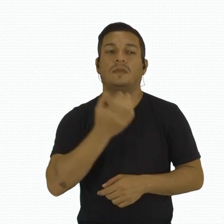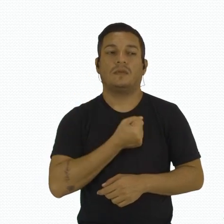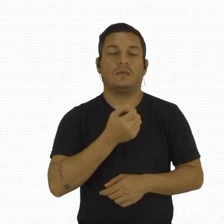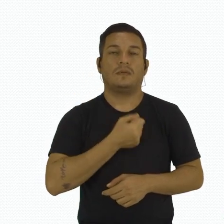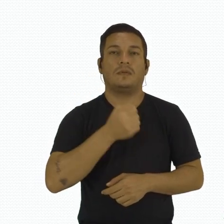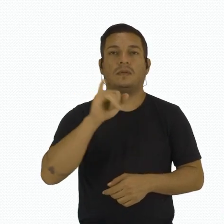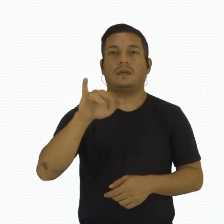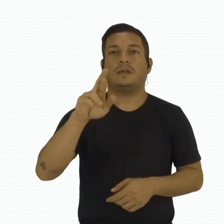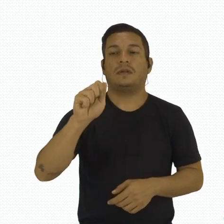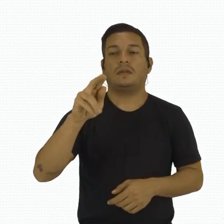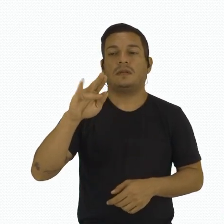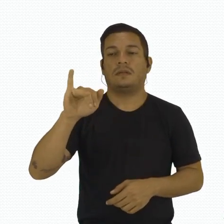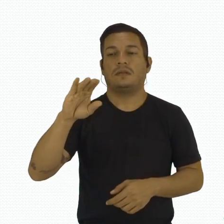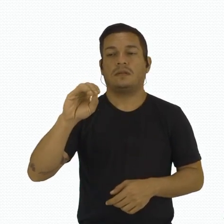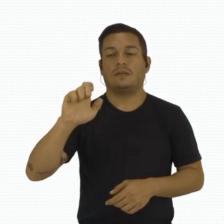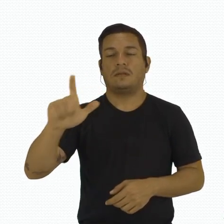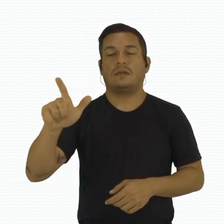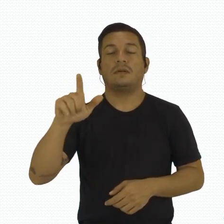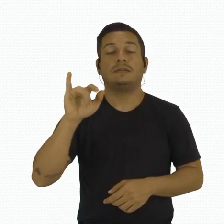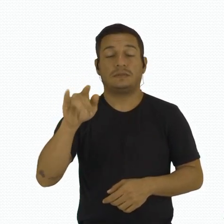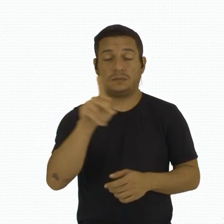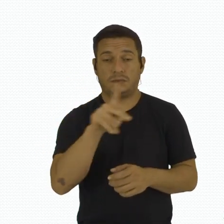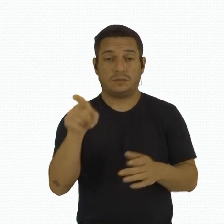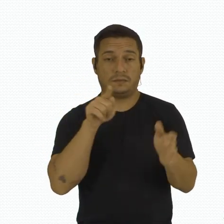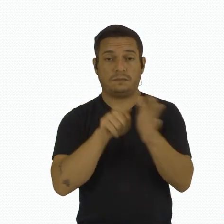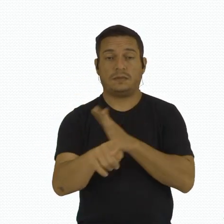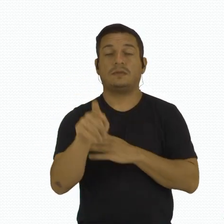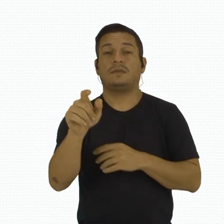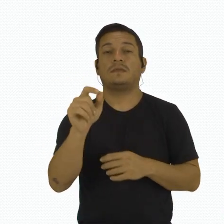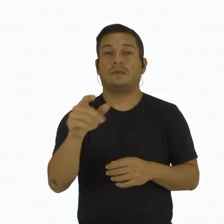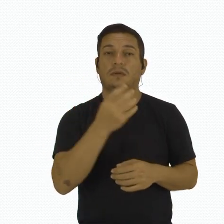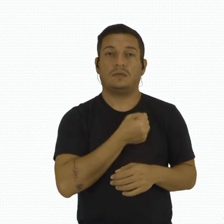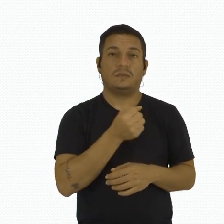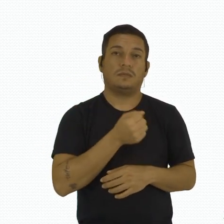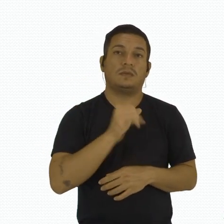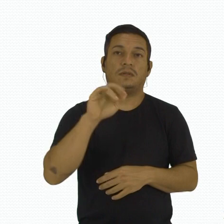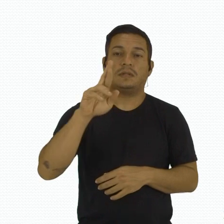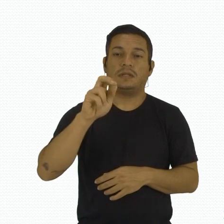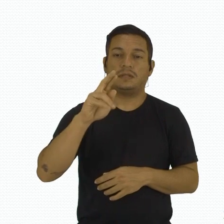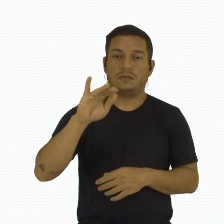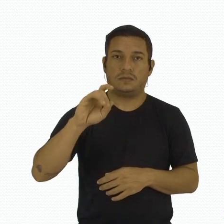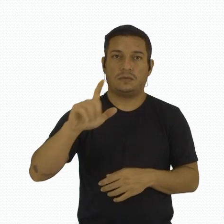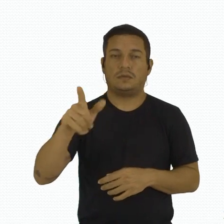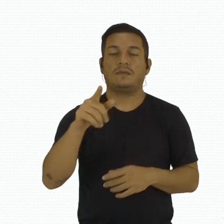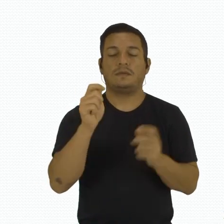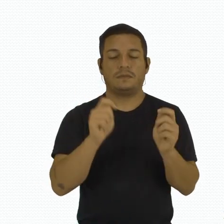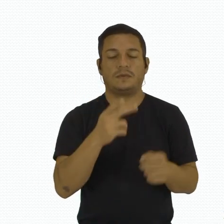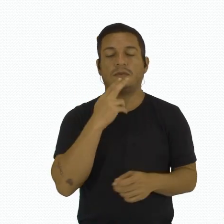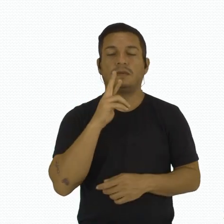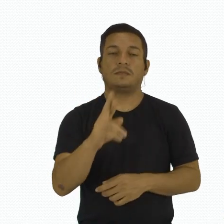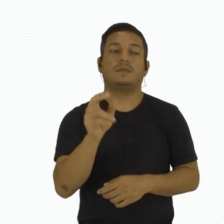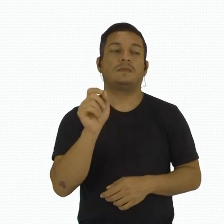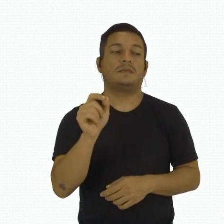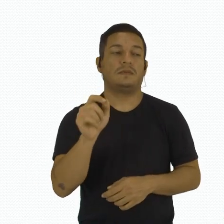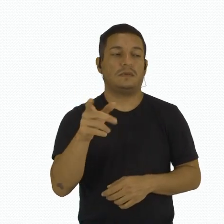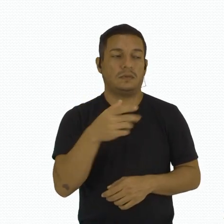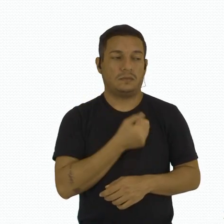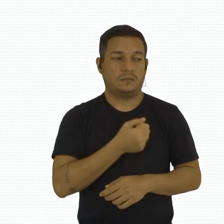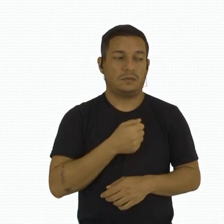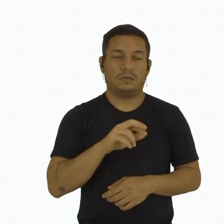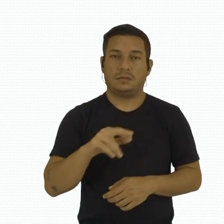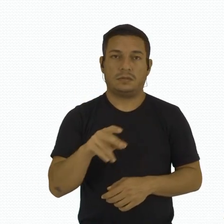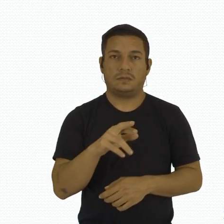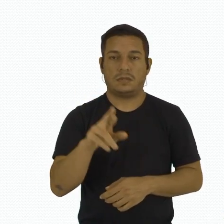número irracional. Caso o professor pergunte o que é um número irracional numa atividade, você pode simplesmente dizer que é um número que não é